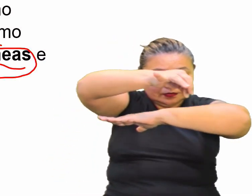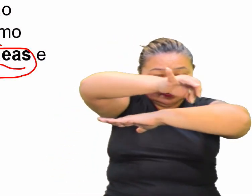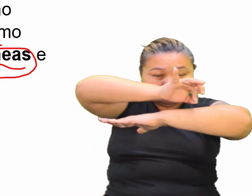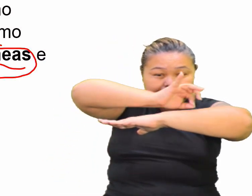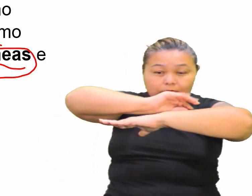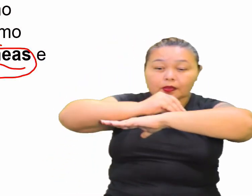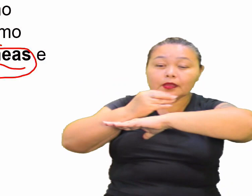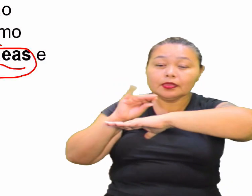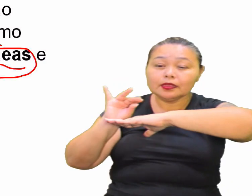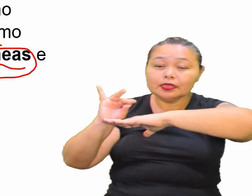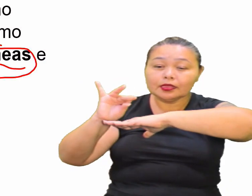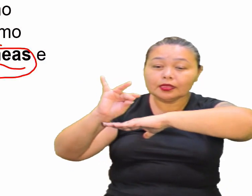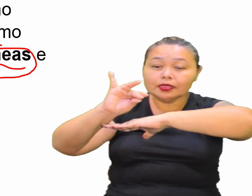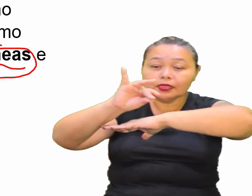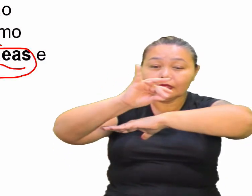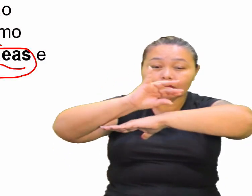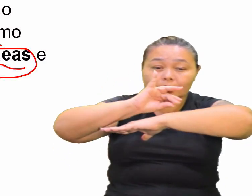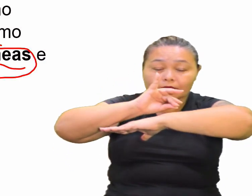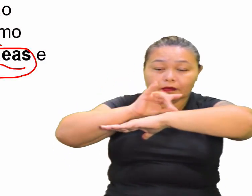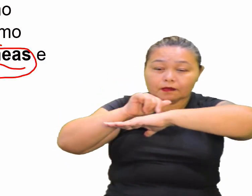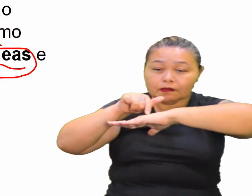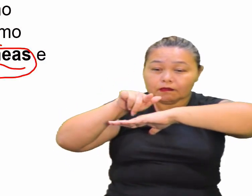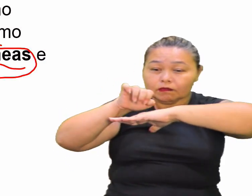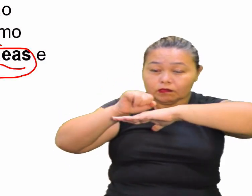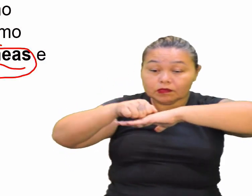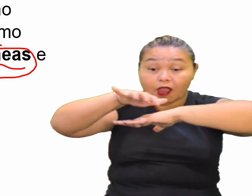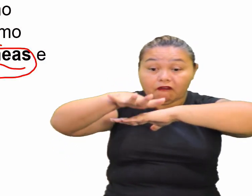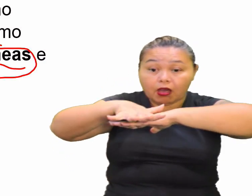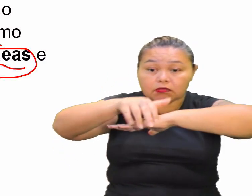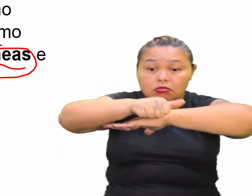pouquinho de umidade, né? Porque os líquens, quando ele se